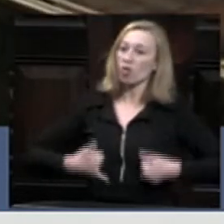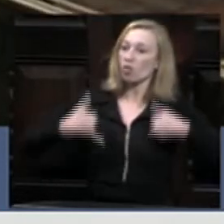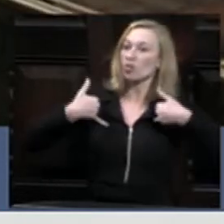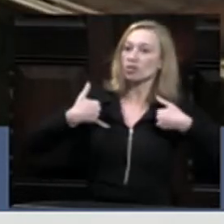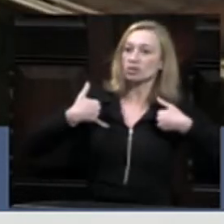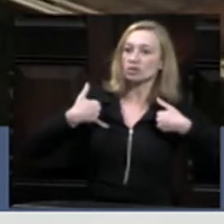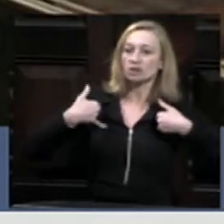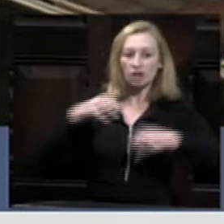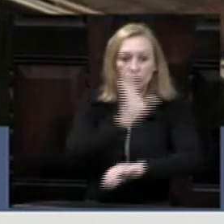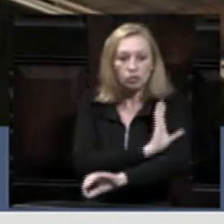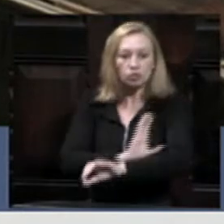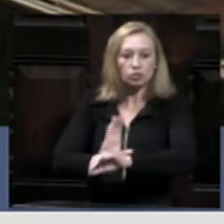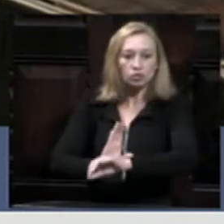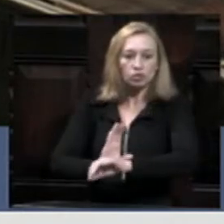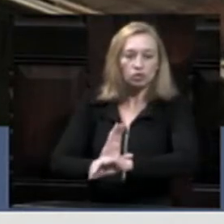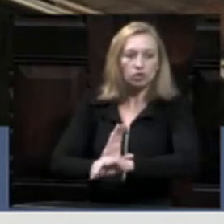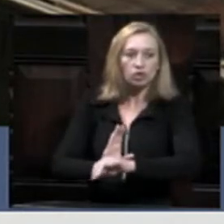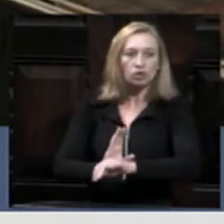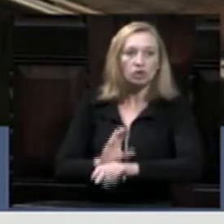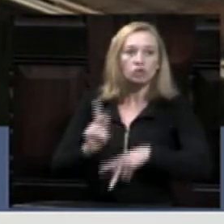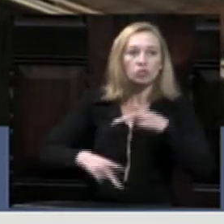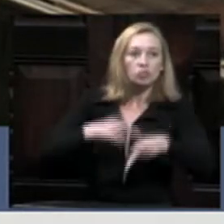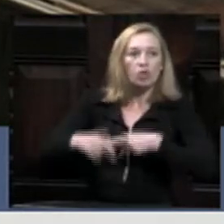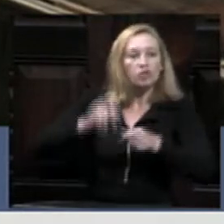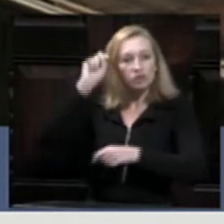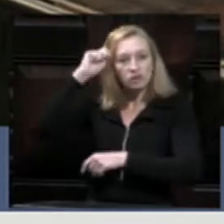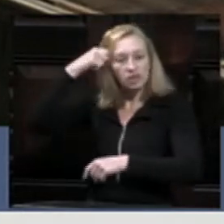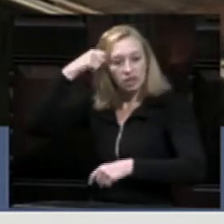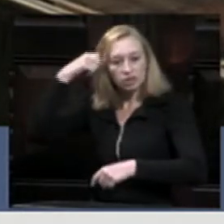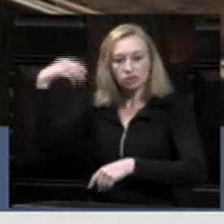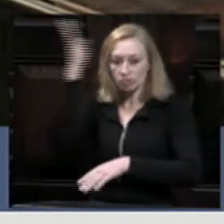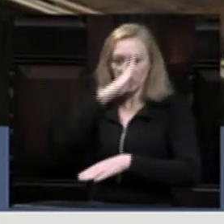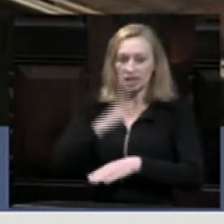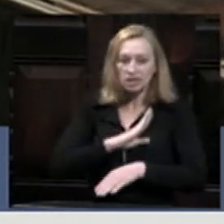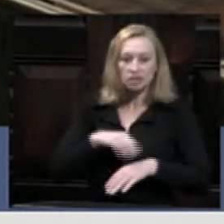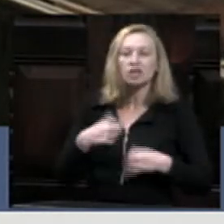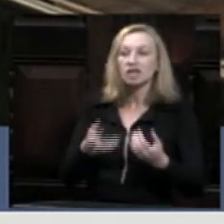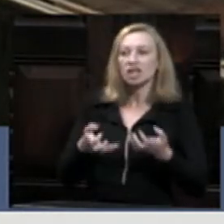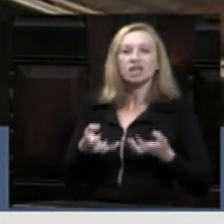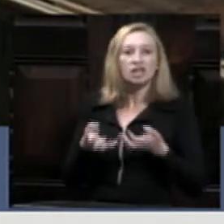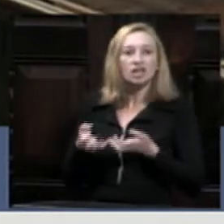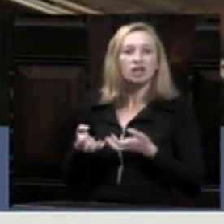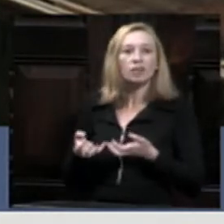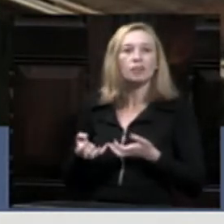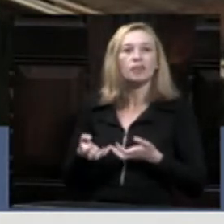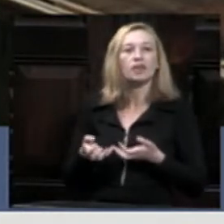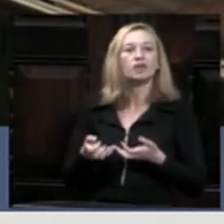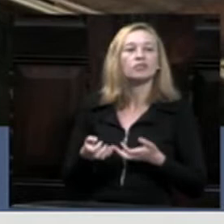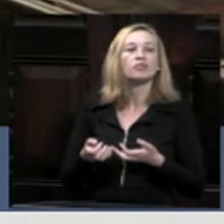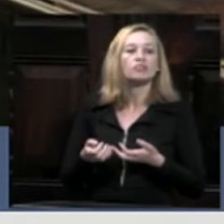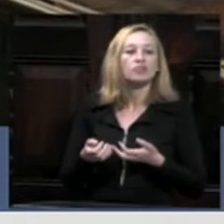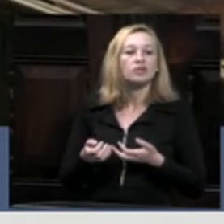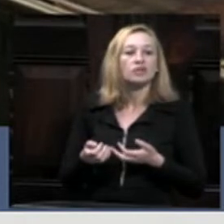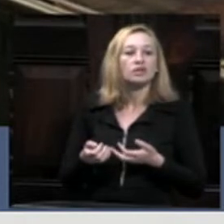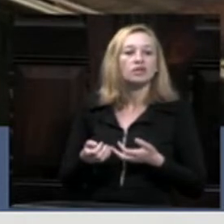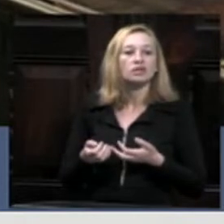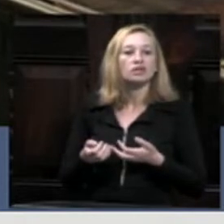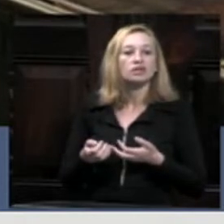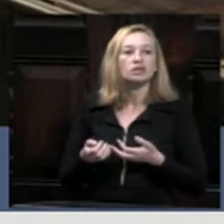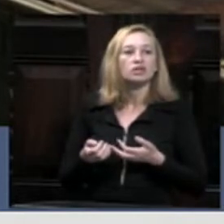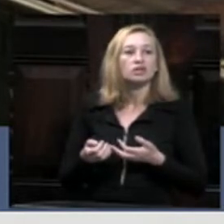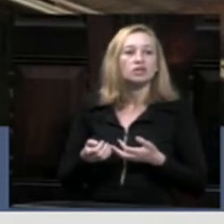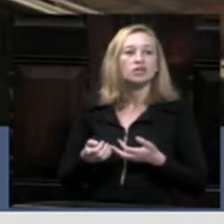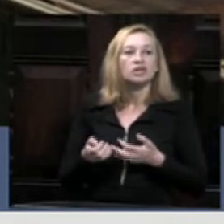cultura do povo negro do Rio de Janeiro. Queria, portanto, sem demérito, naturalmente, sem fazer pouco caso de nenhum